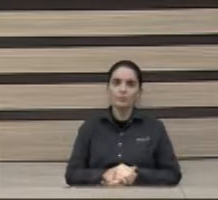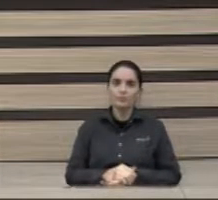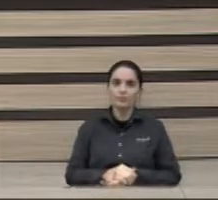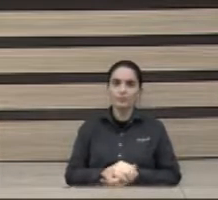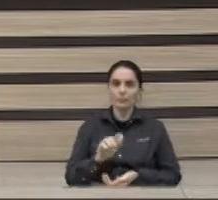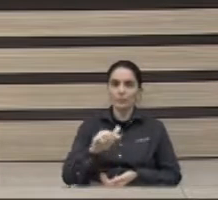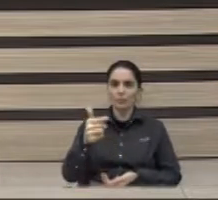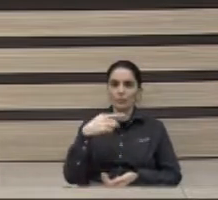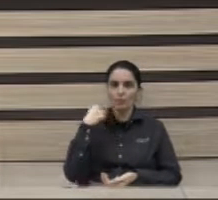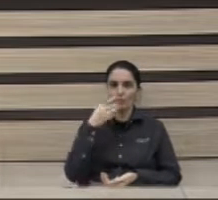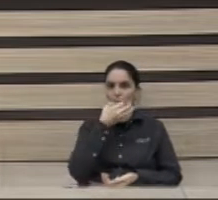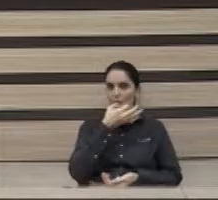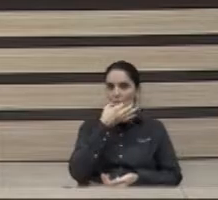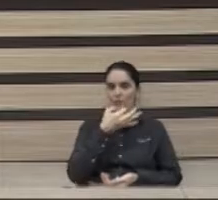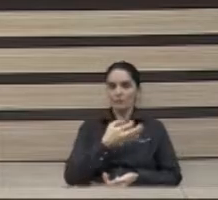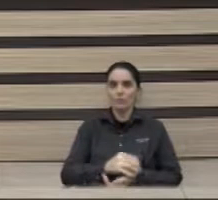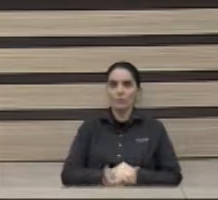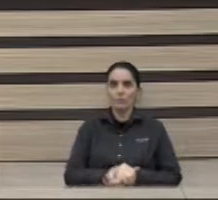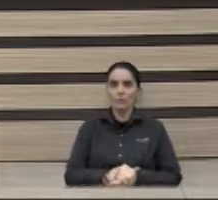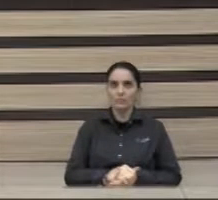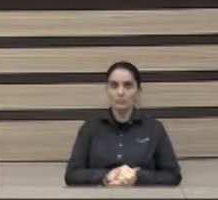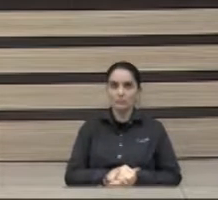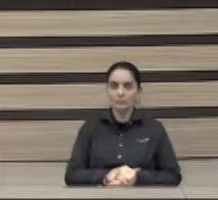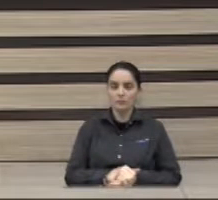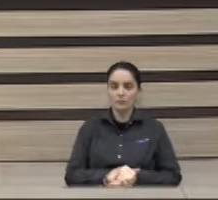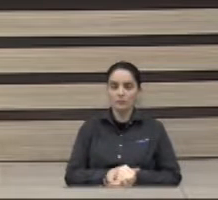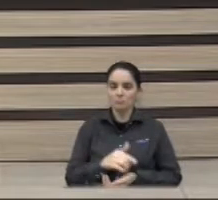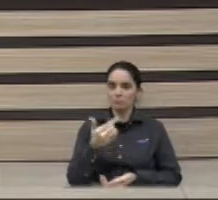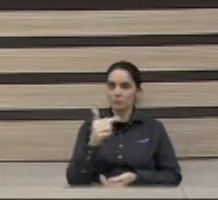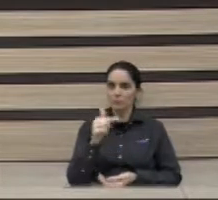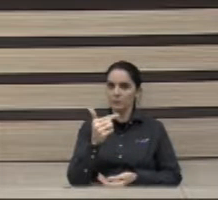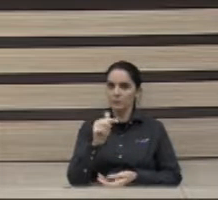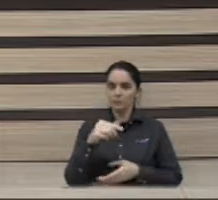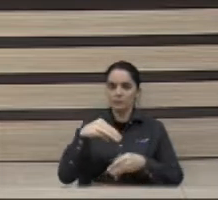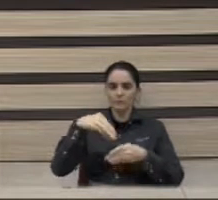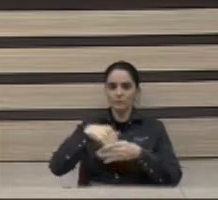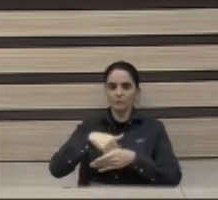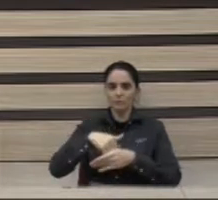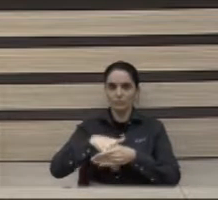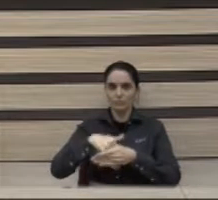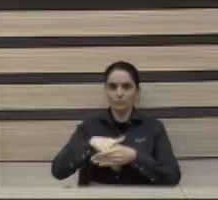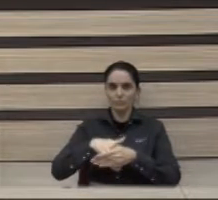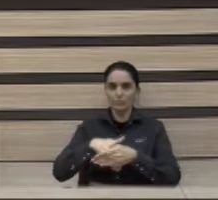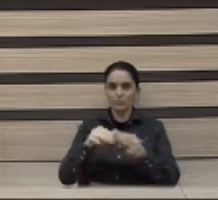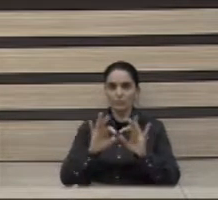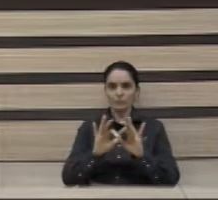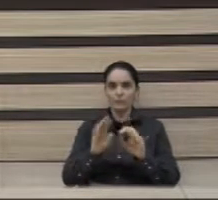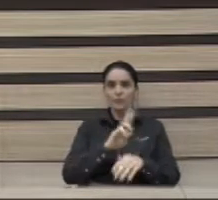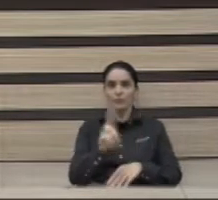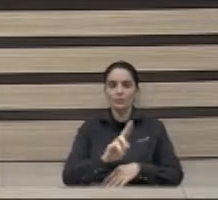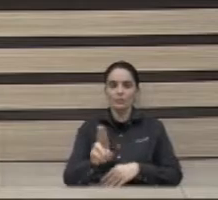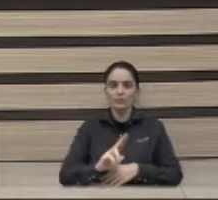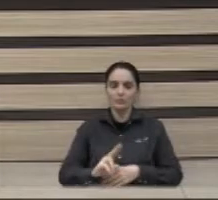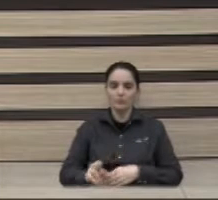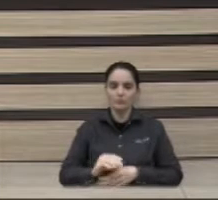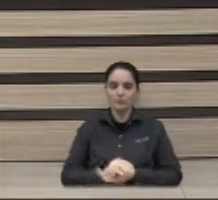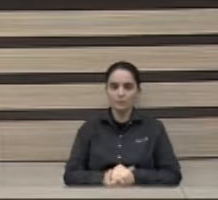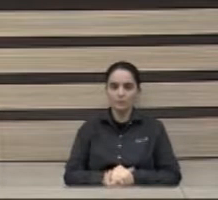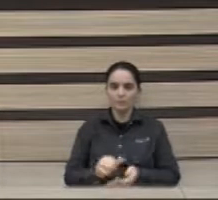Mais algum vereador deseja discutir? Não havendo, vai à votação. E a votação é nominal. Ao